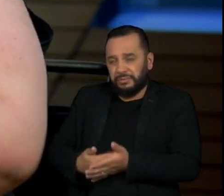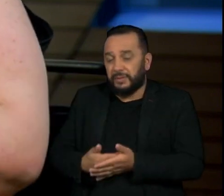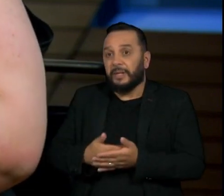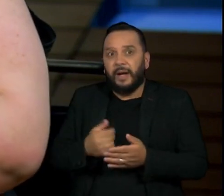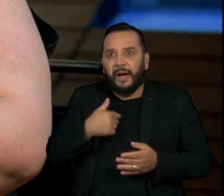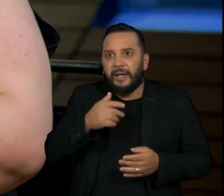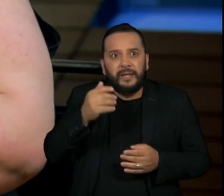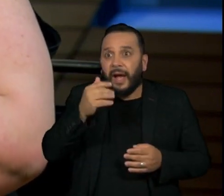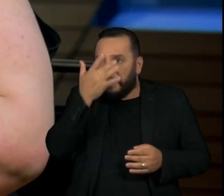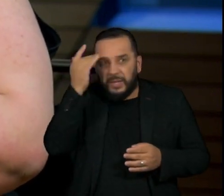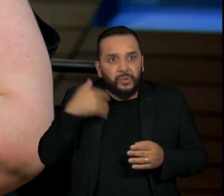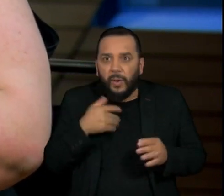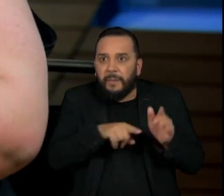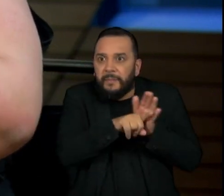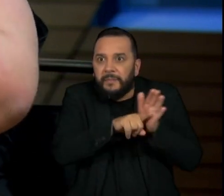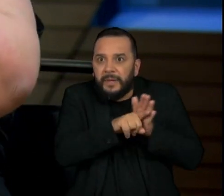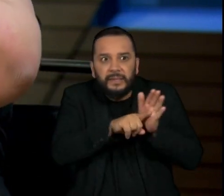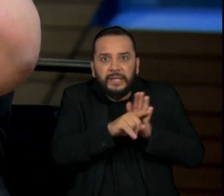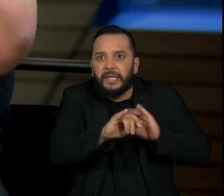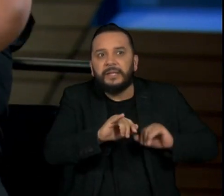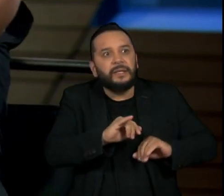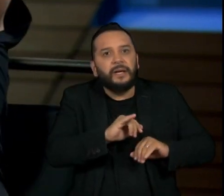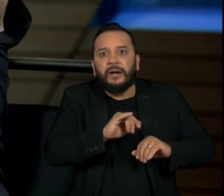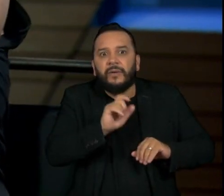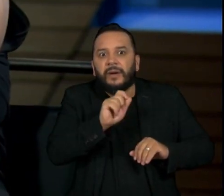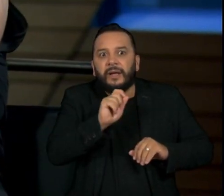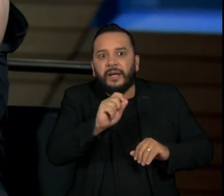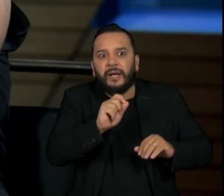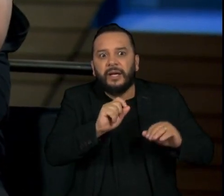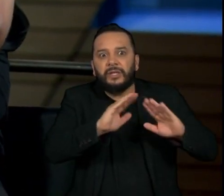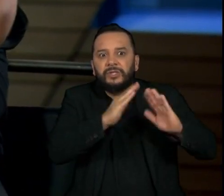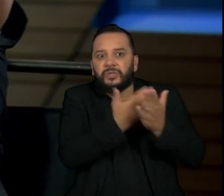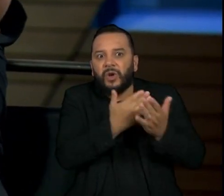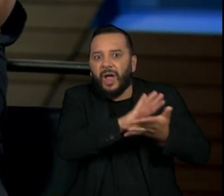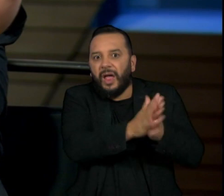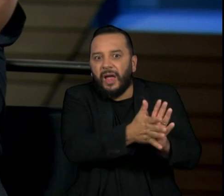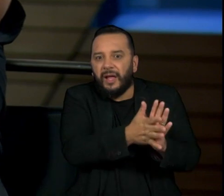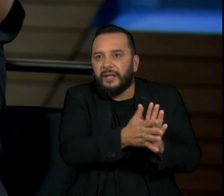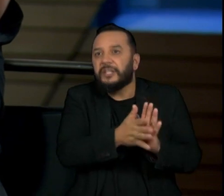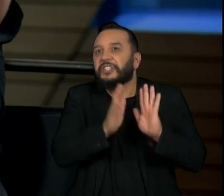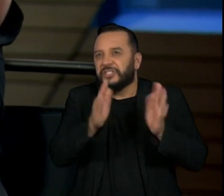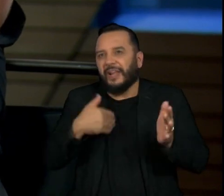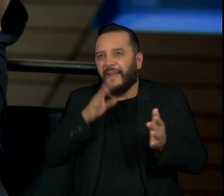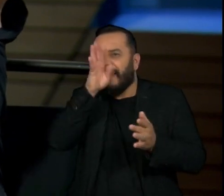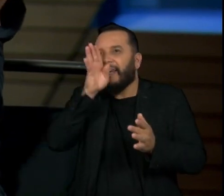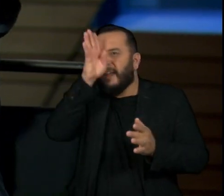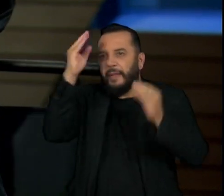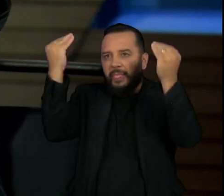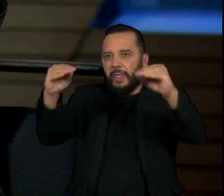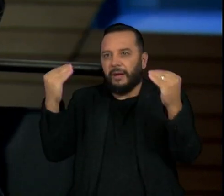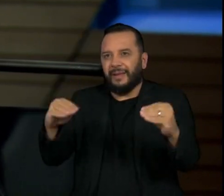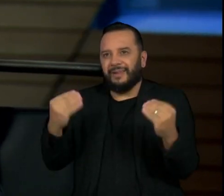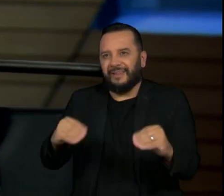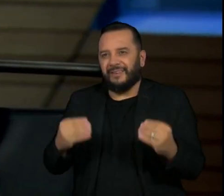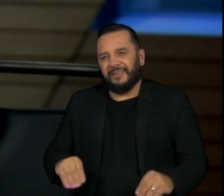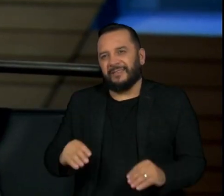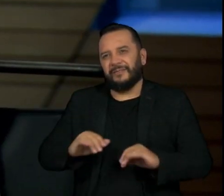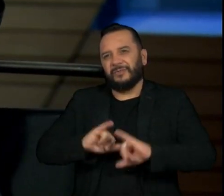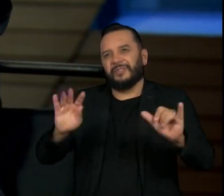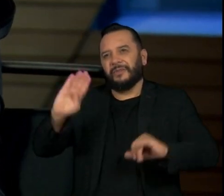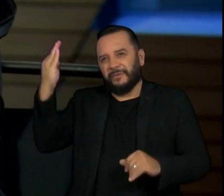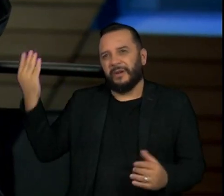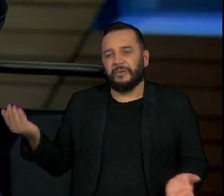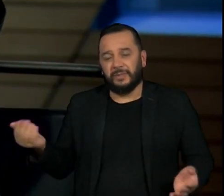aí o que nos angustia é porque uma minoria é verdadeiro e dessa minoria de ameaças verdadeiras, a minoria das ameaças vão se